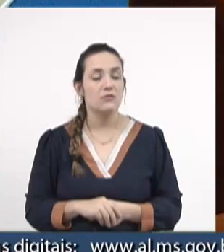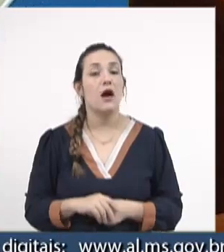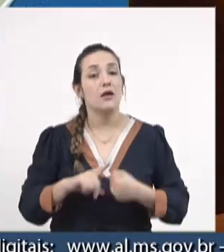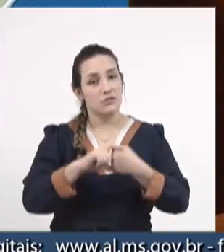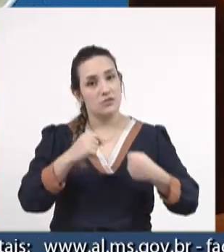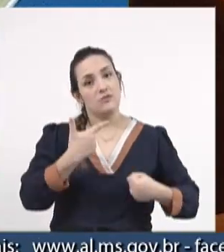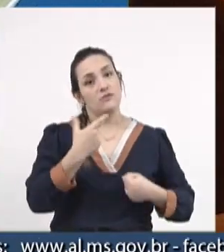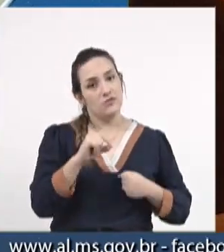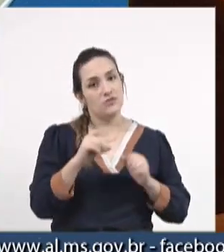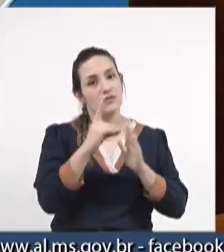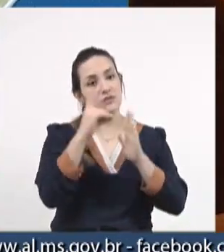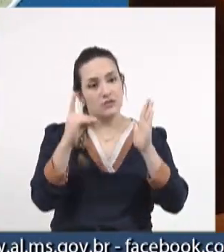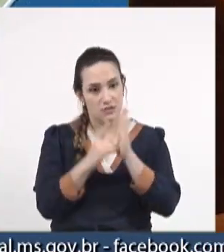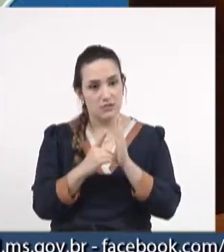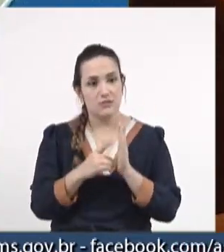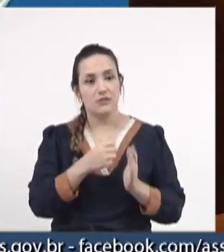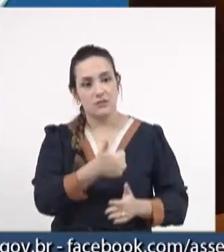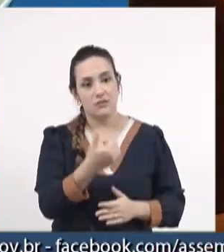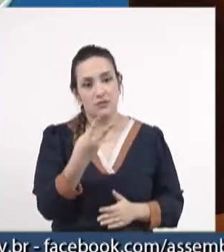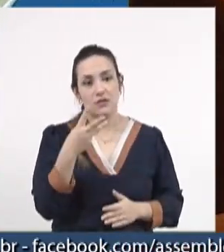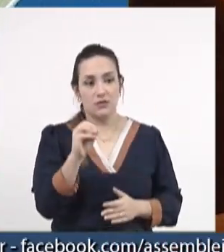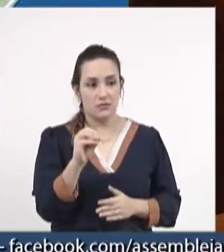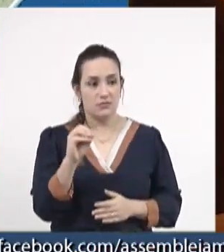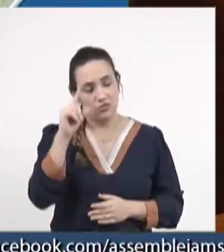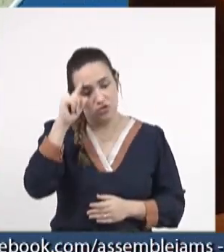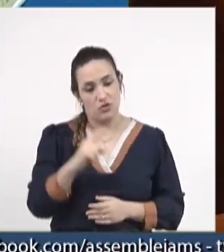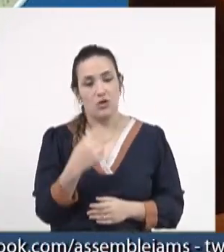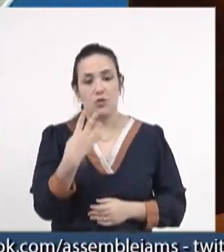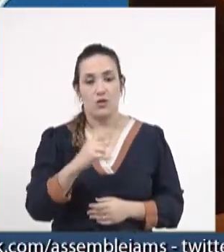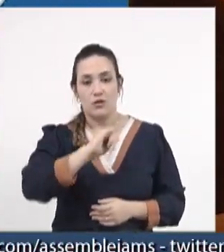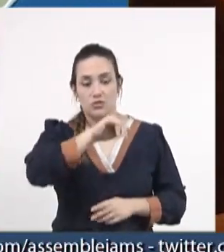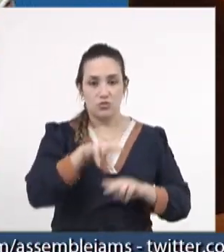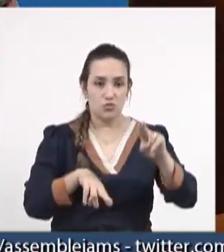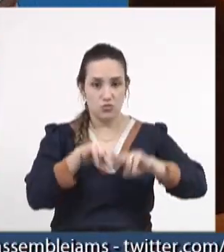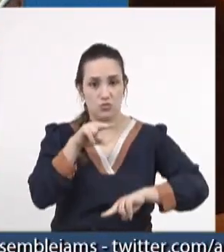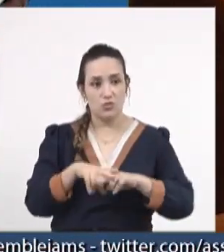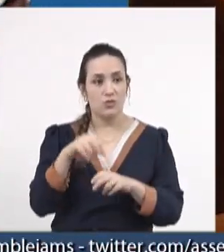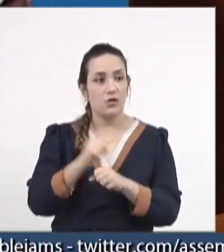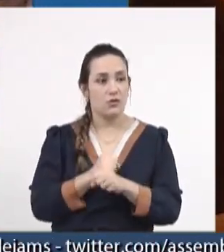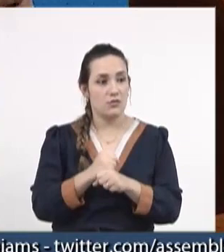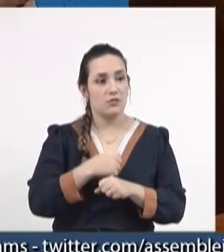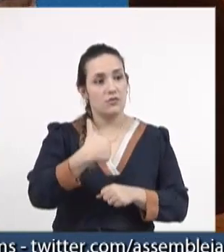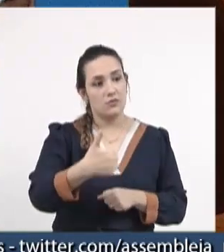pelo artigo 20 do decreto 130, de 4 de junho de